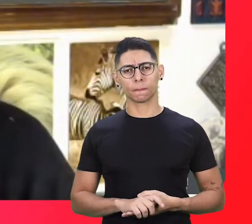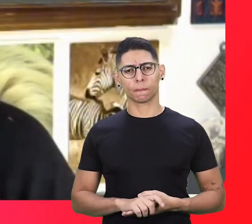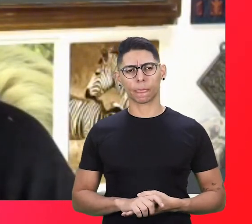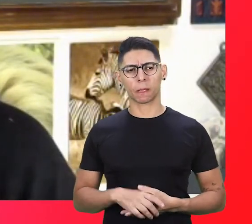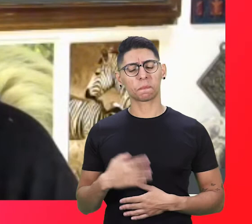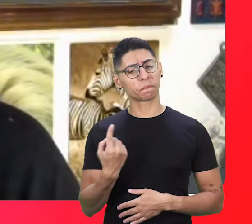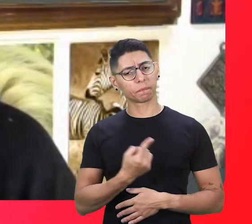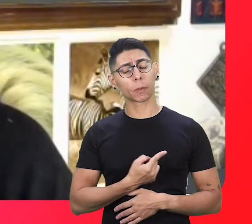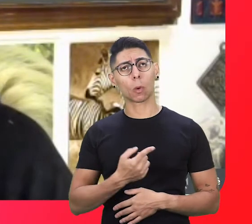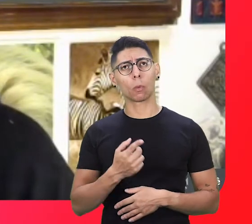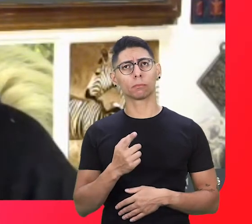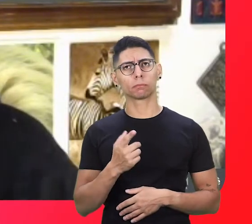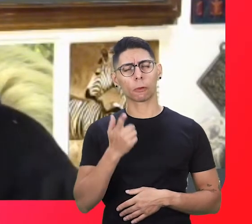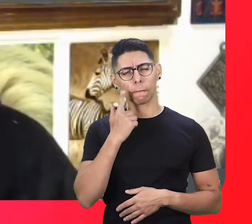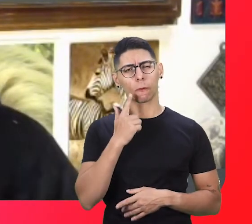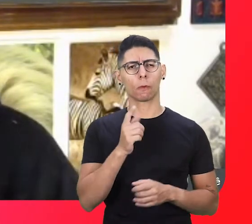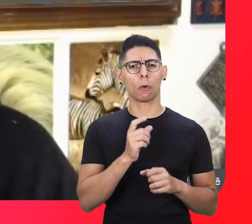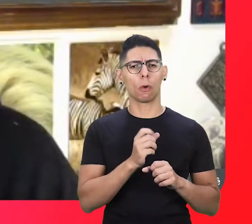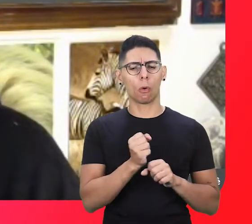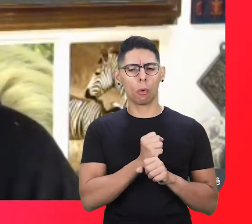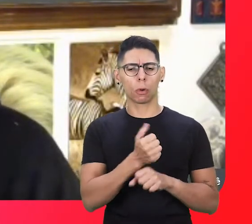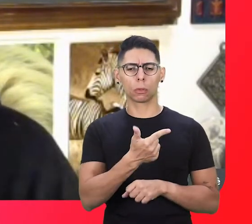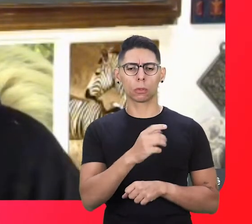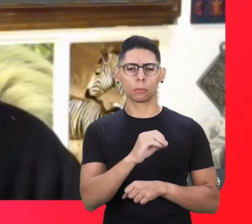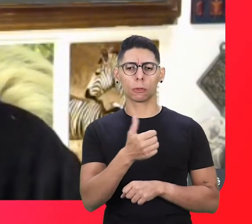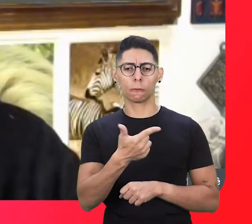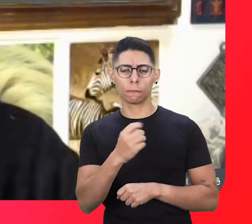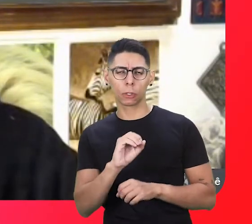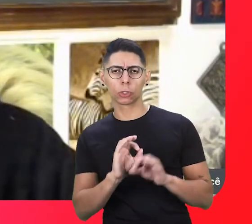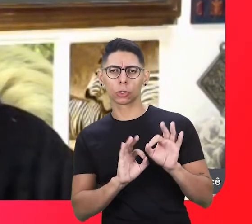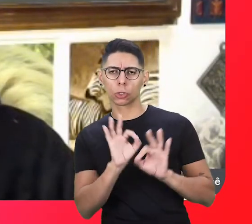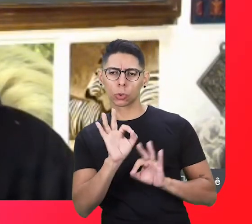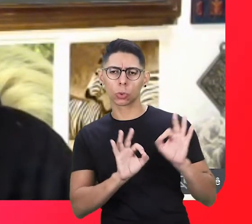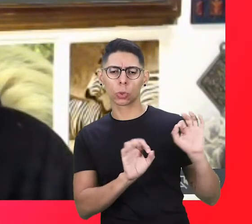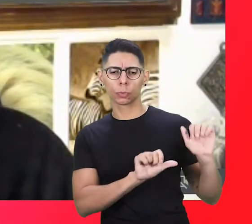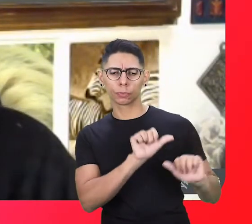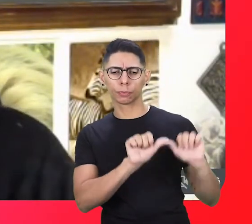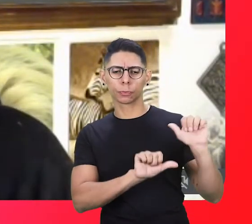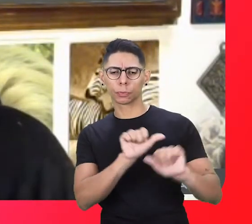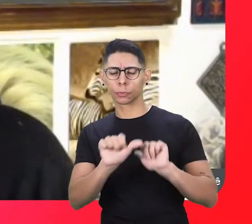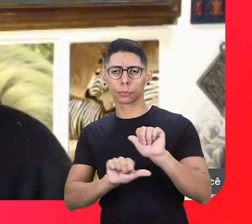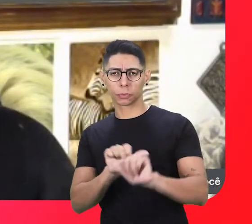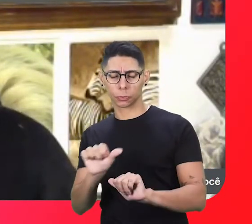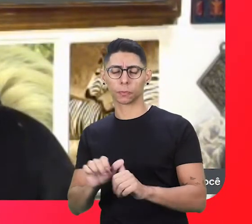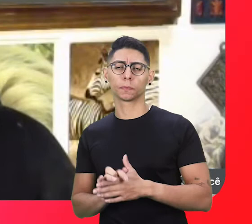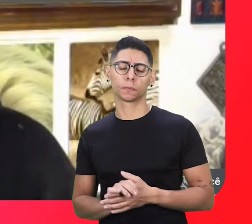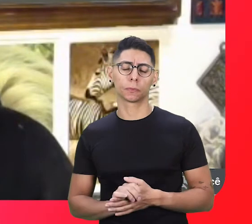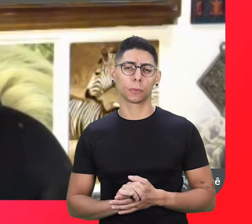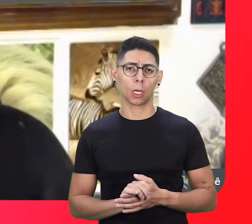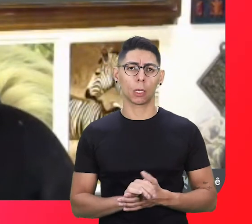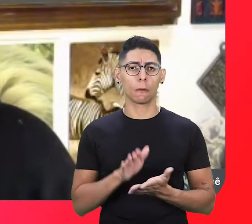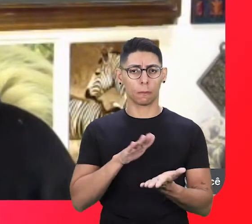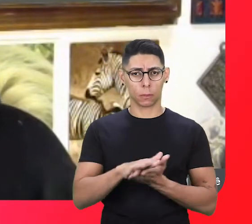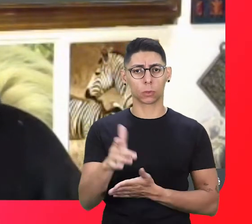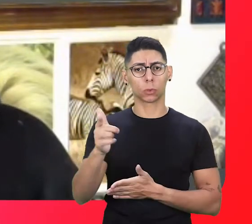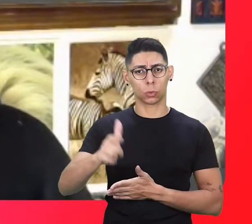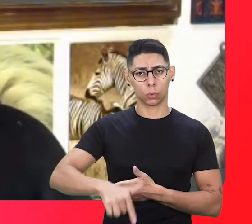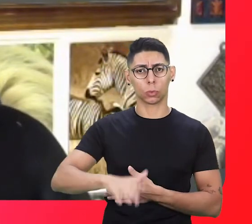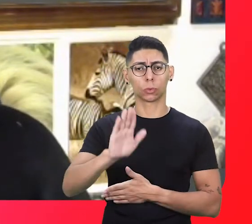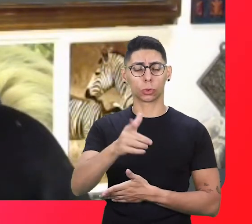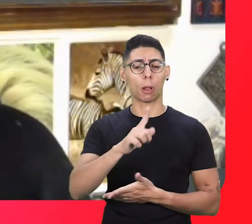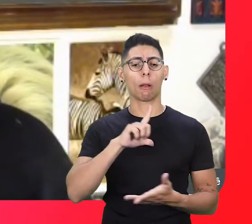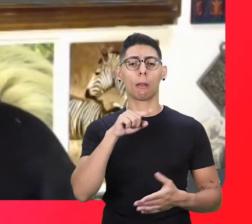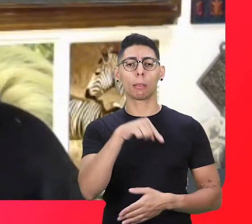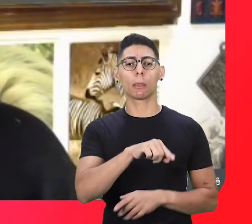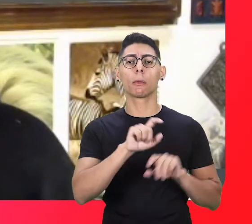ano de 2020 remodelando o Vem Cá. Ele foi relançado ano passado, ele tem agora, você pode